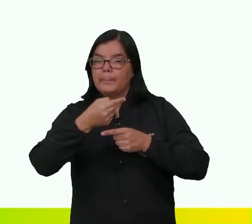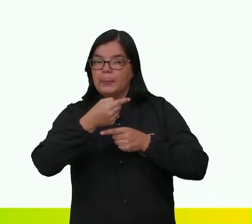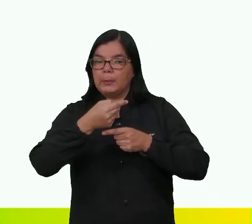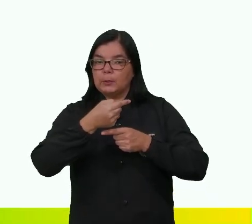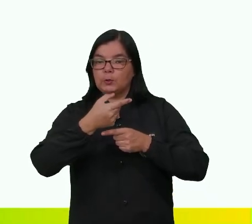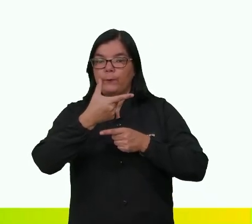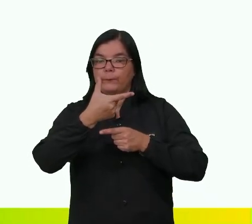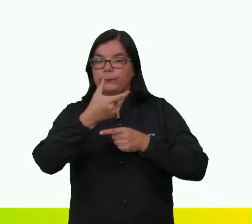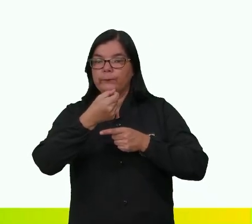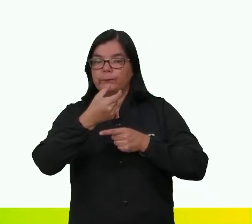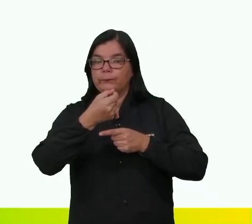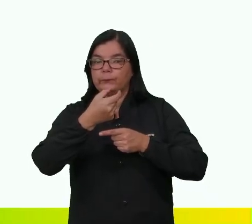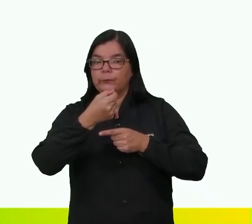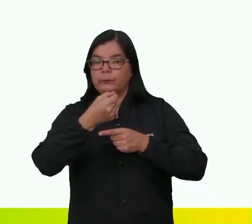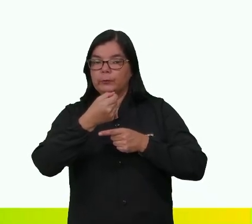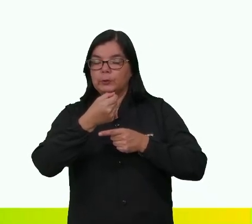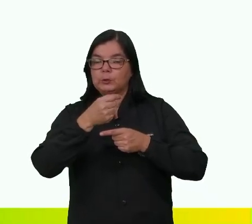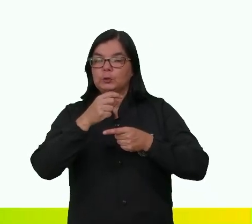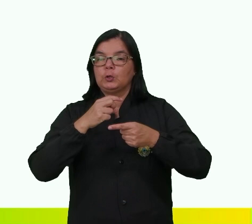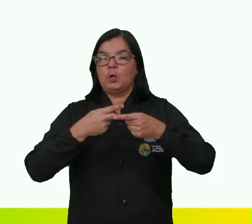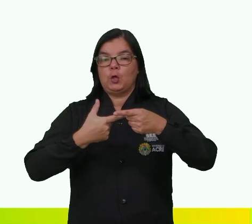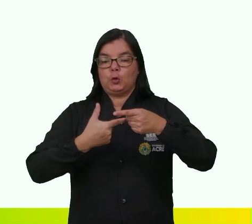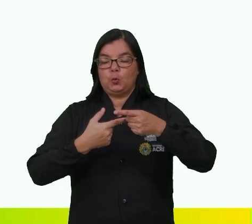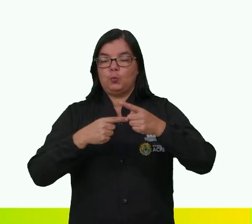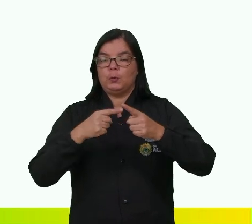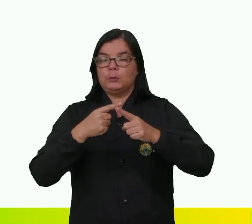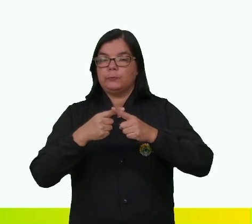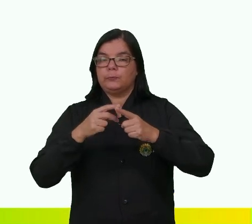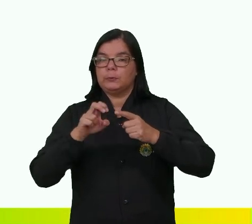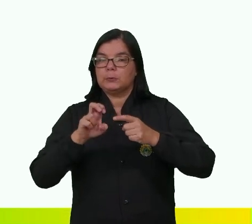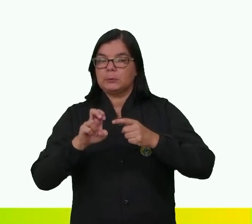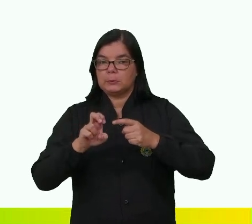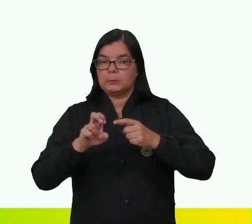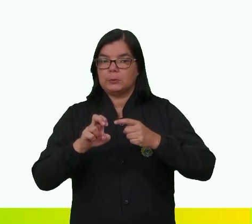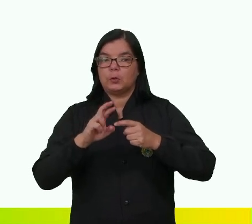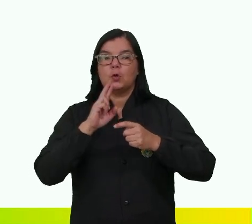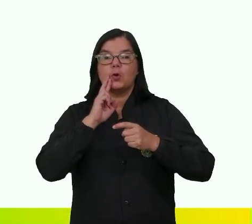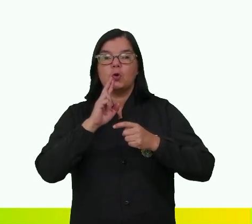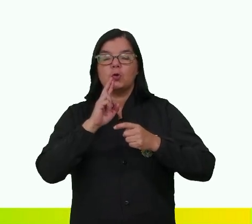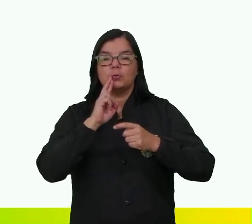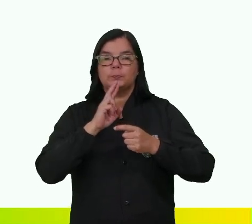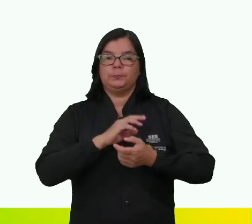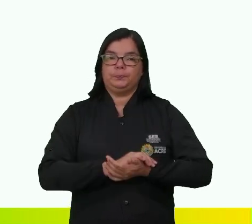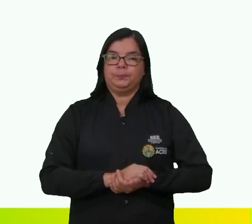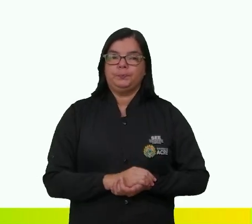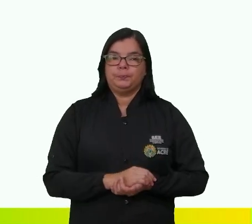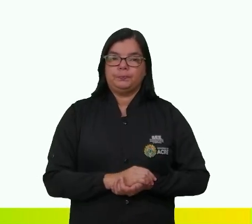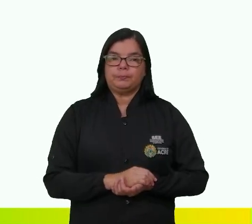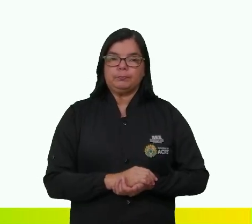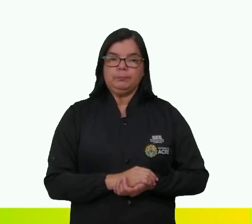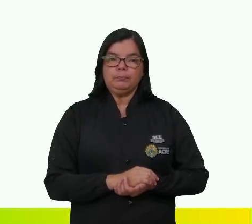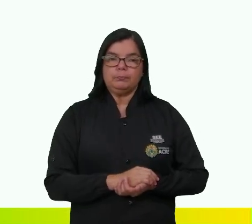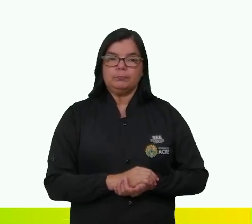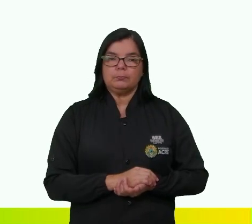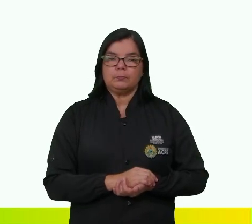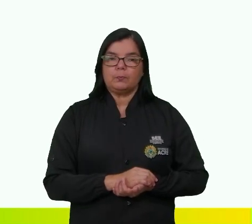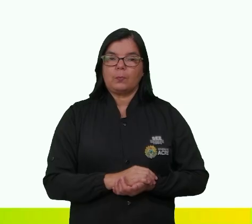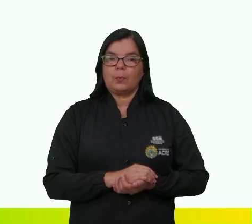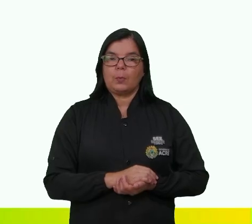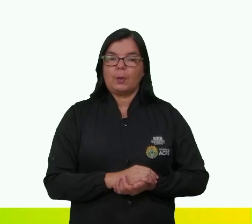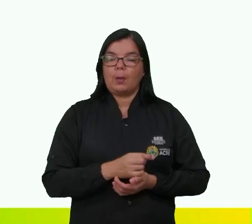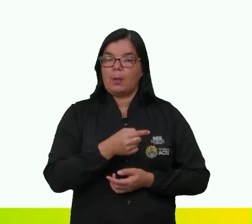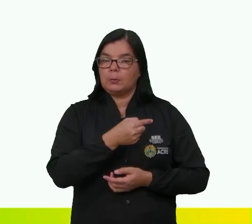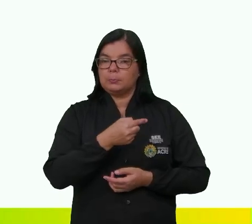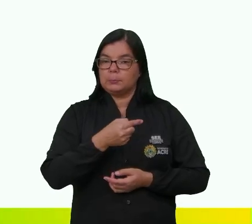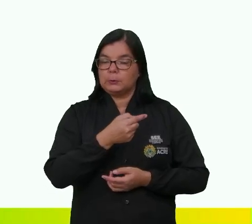aqui 20, 2 vezes menos 5, e vamos fazer essa conta. Então, tem aqui menos, aqui